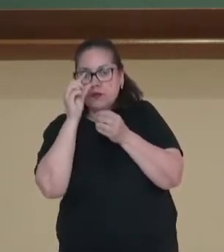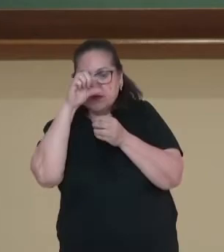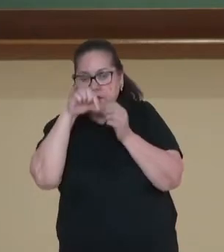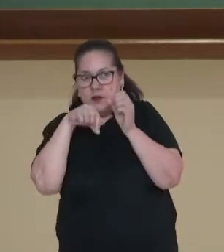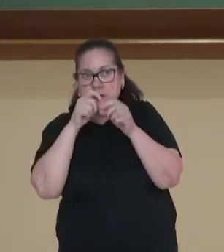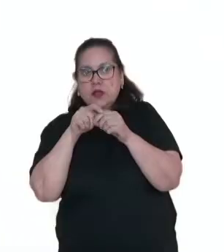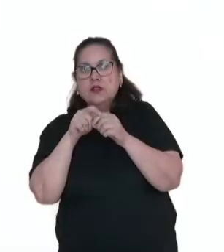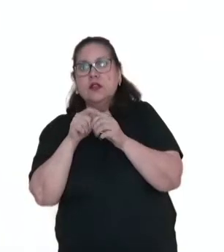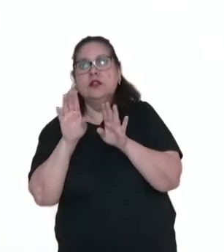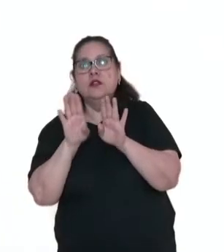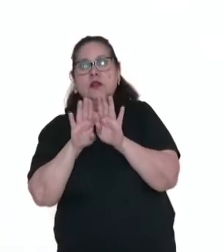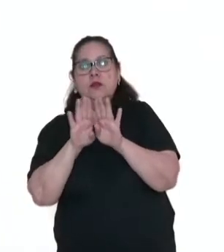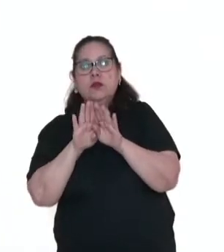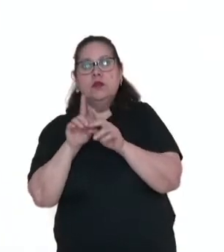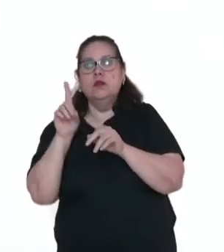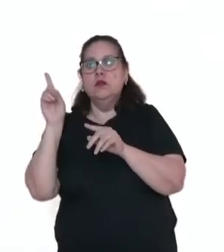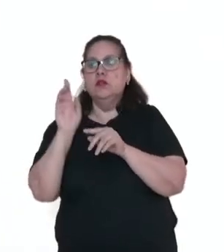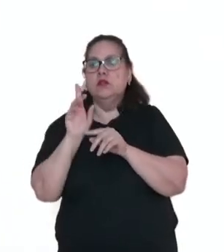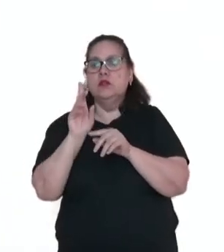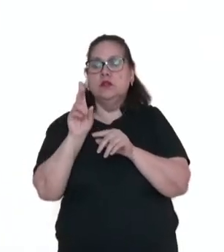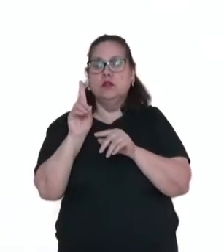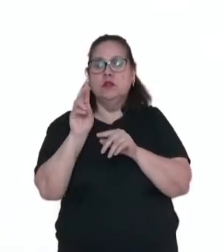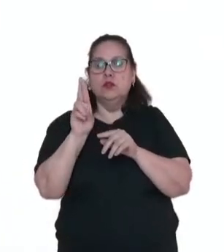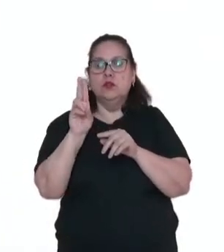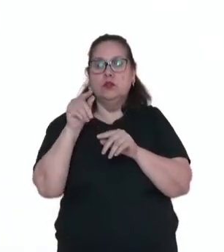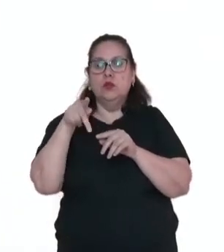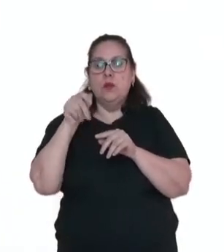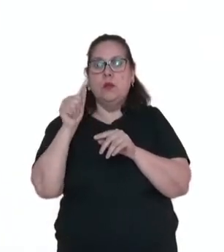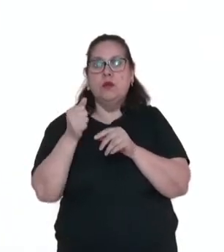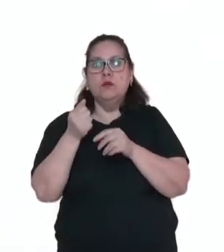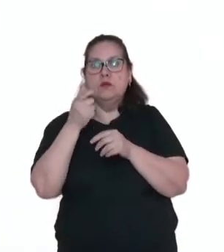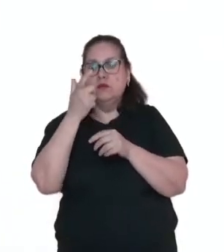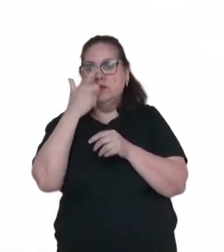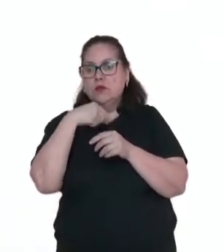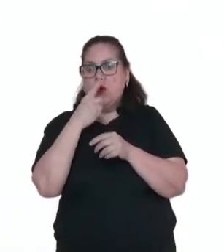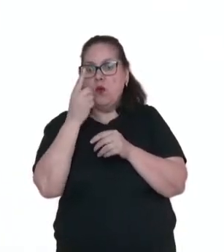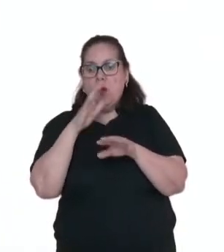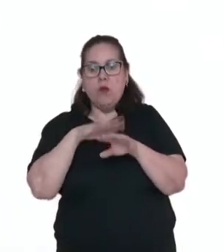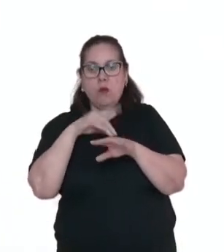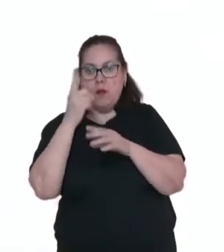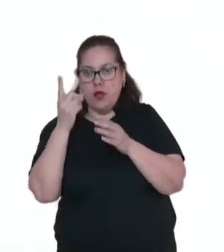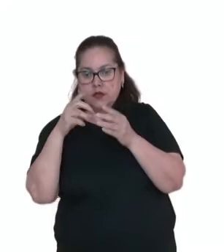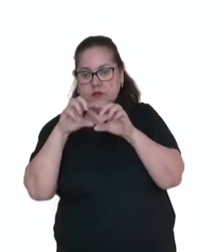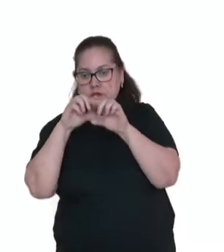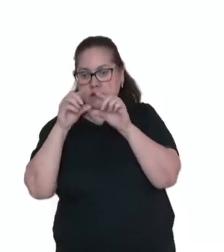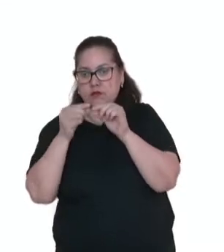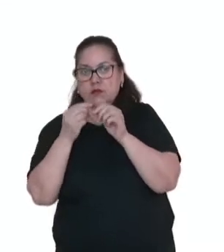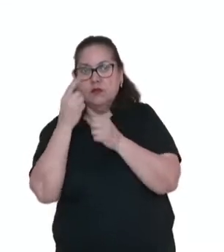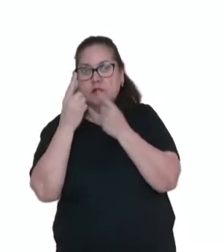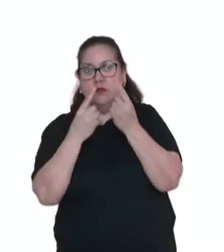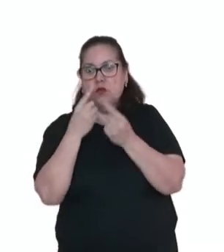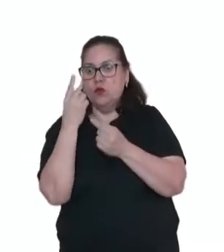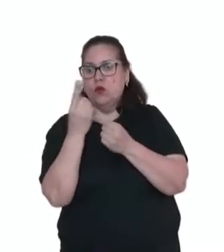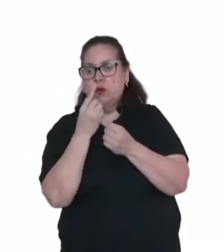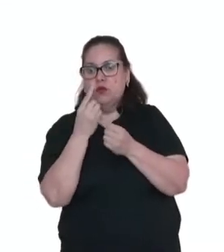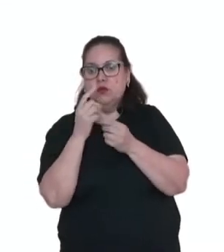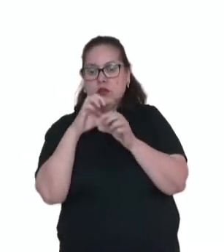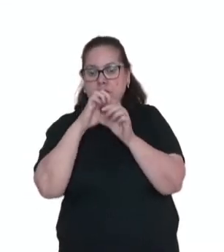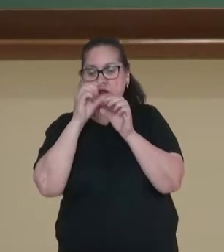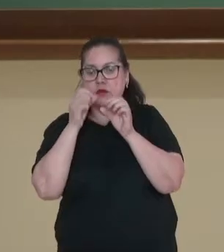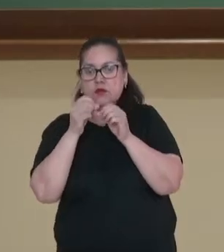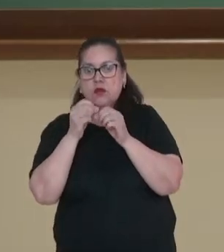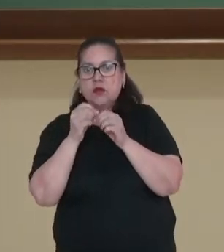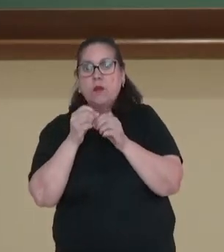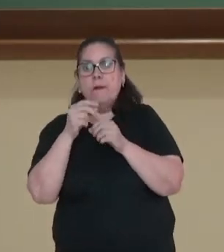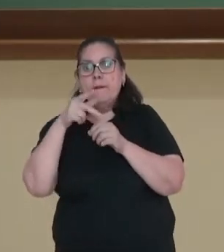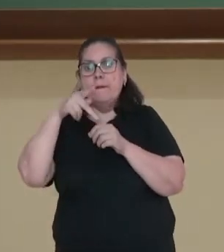tá? E também a gente tem a drupa, que é um fruto formado a partir de um ou mais carpelos, cada qual com uma única semente. Por exemplo,